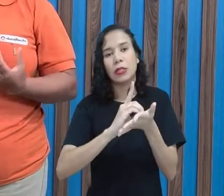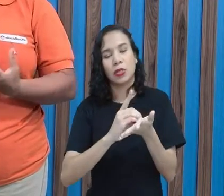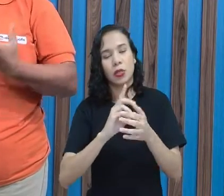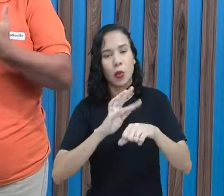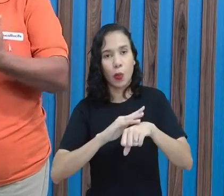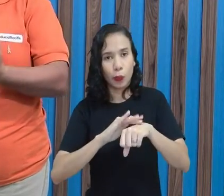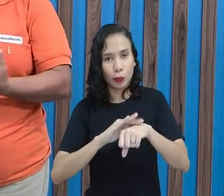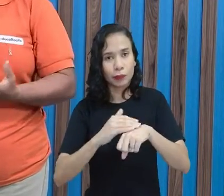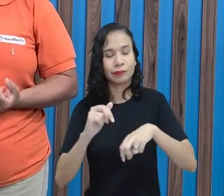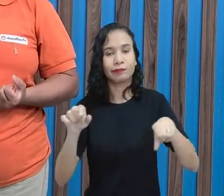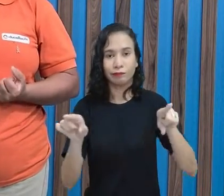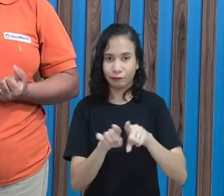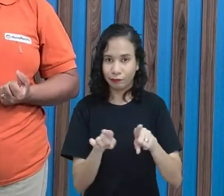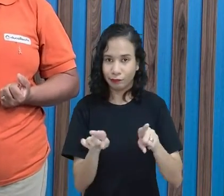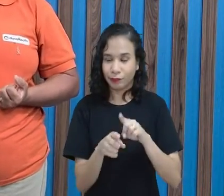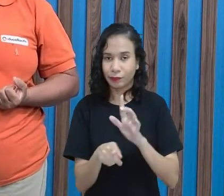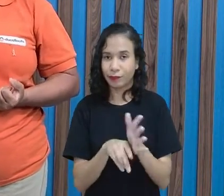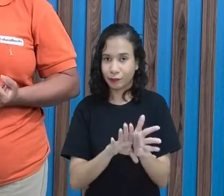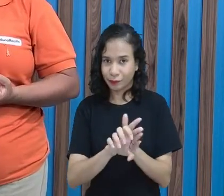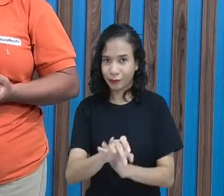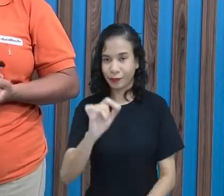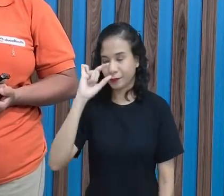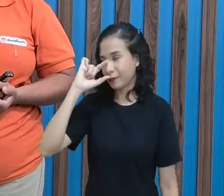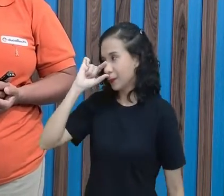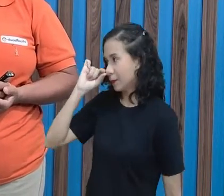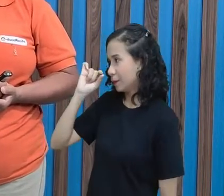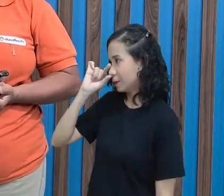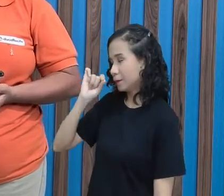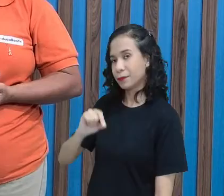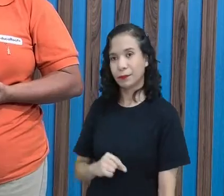qualquer doença, inclusive do câncer de mama.